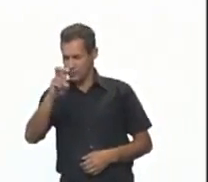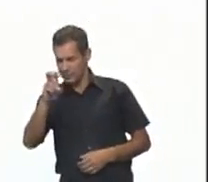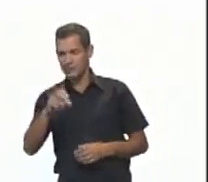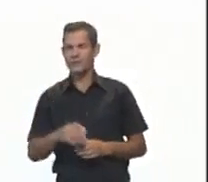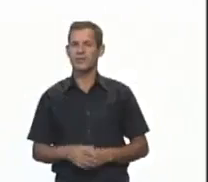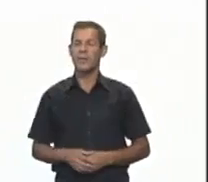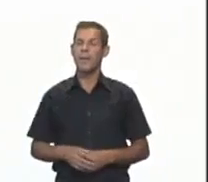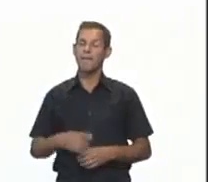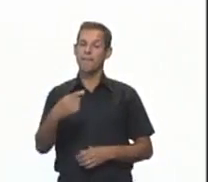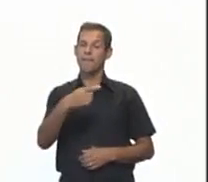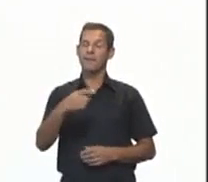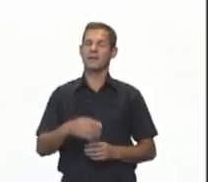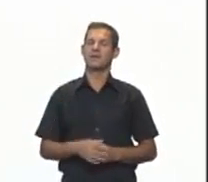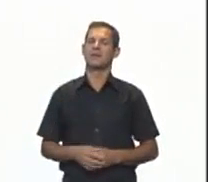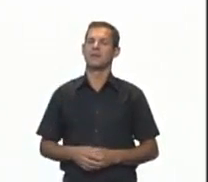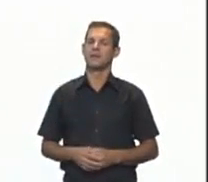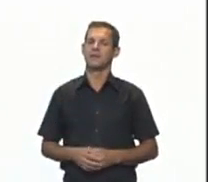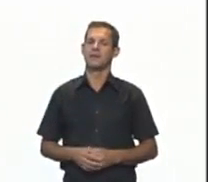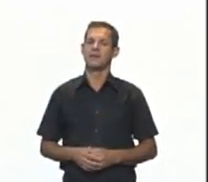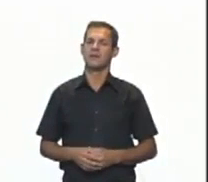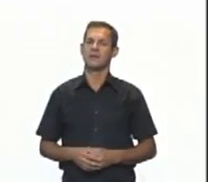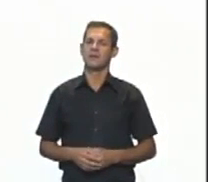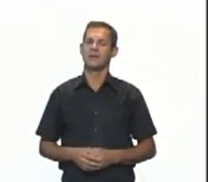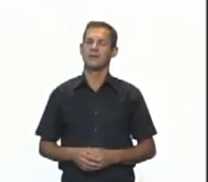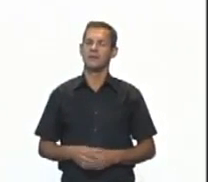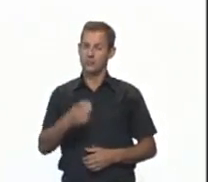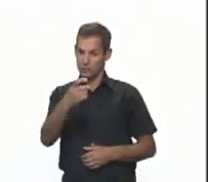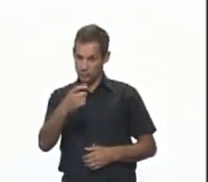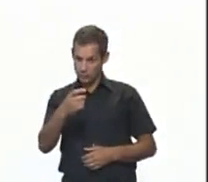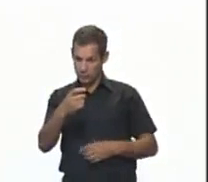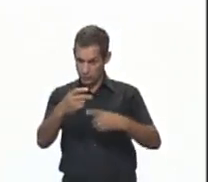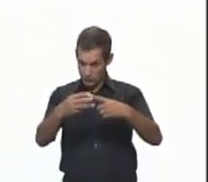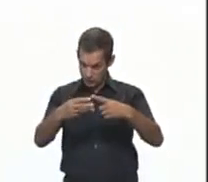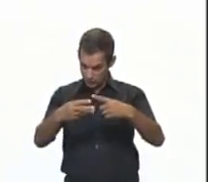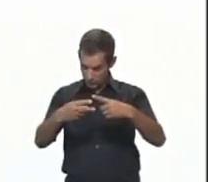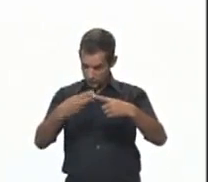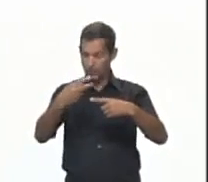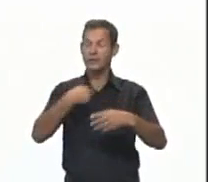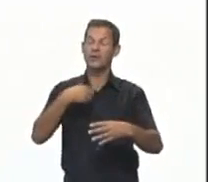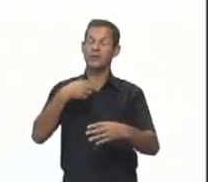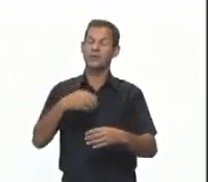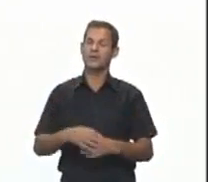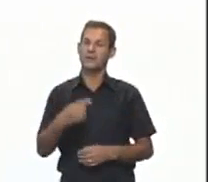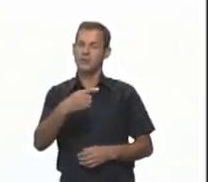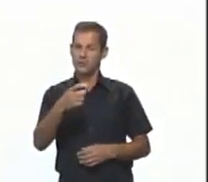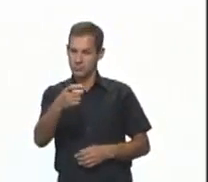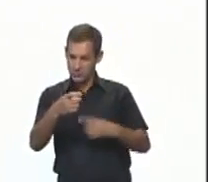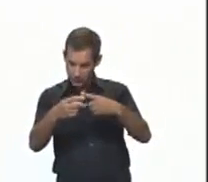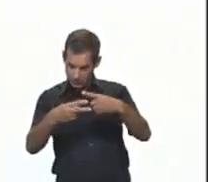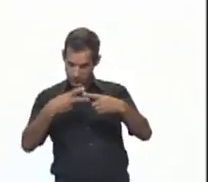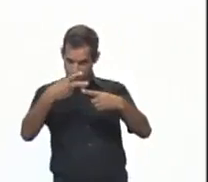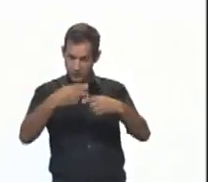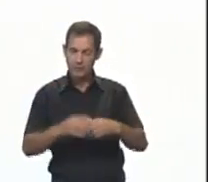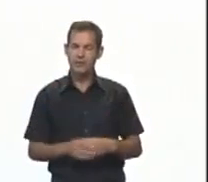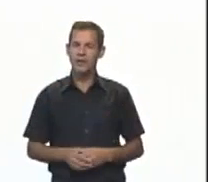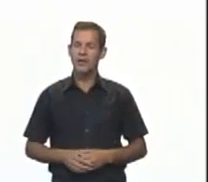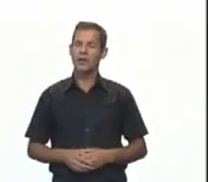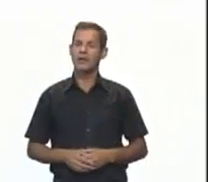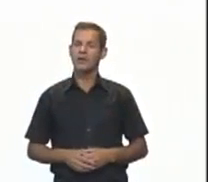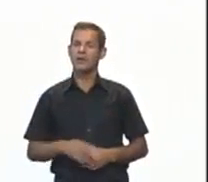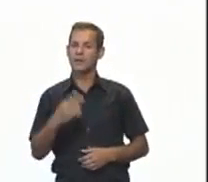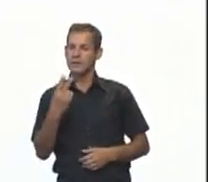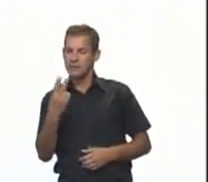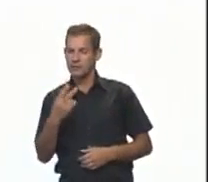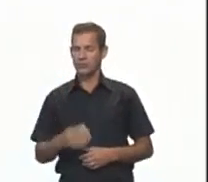30,25 menos o x ao quadrado. O que eu fiz? Eu diminuí x ao quadrado de ambos os lados